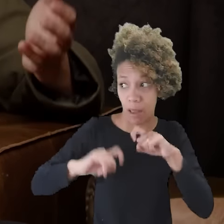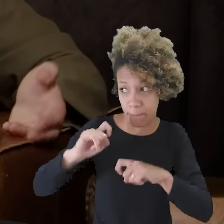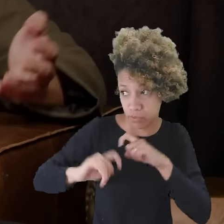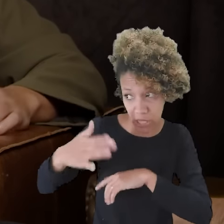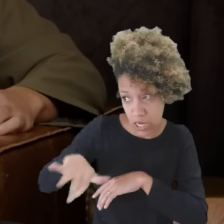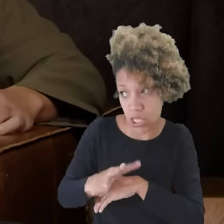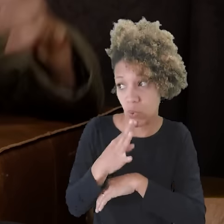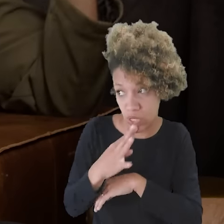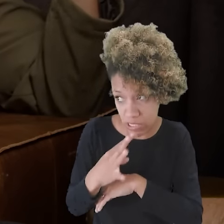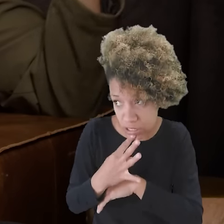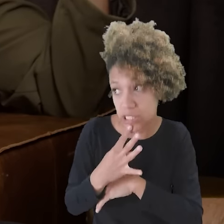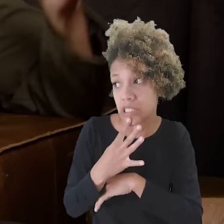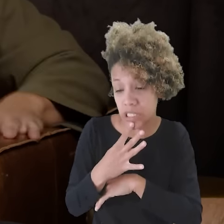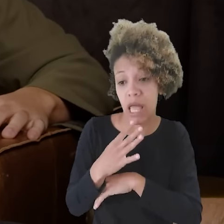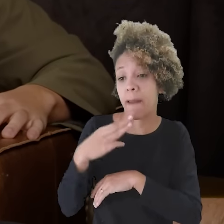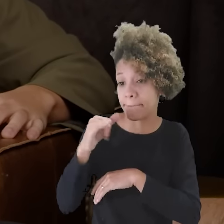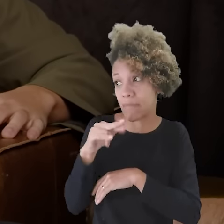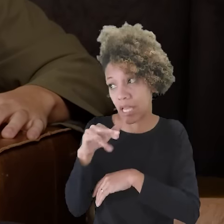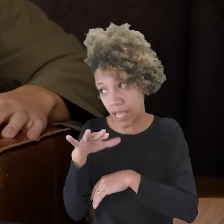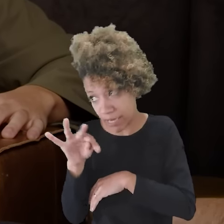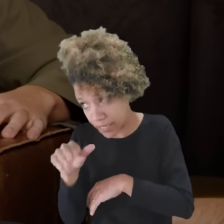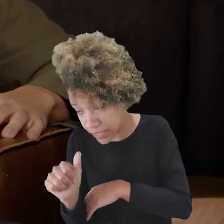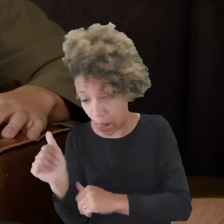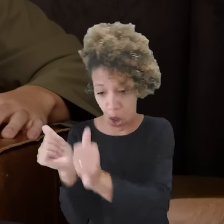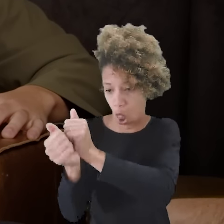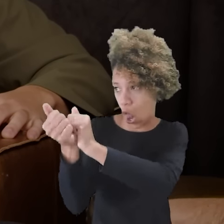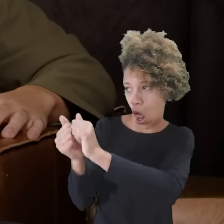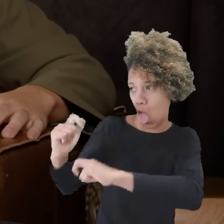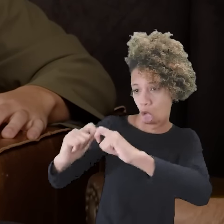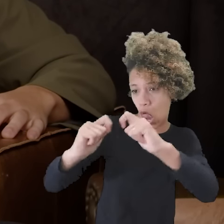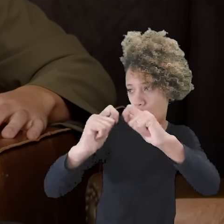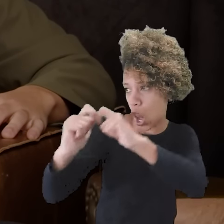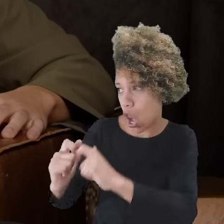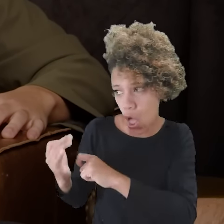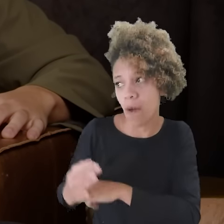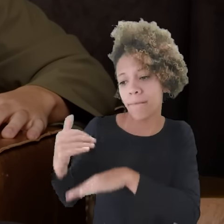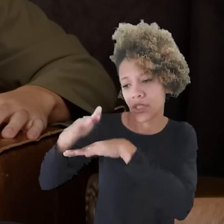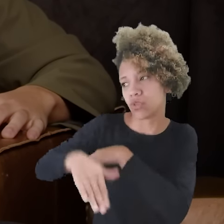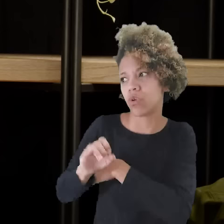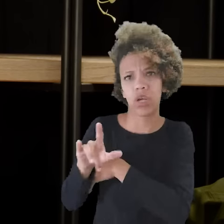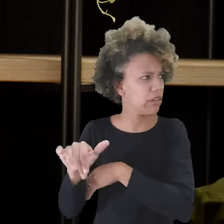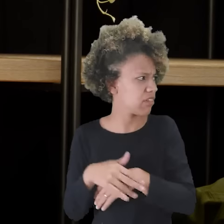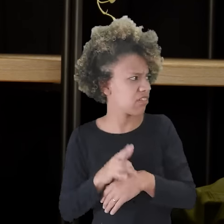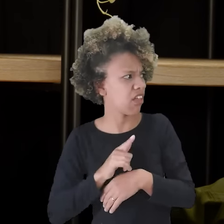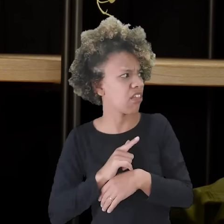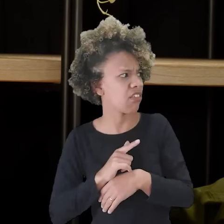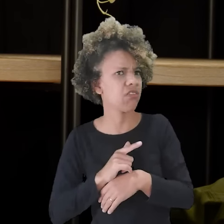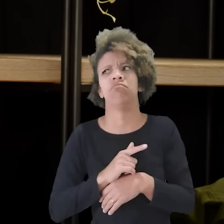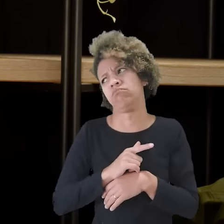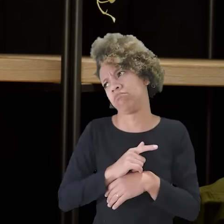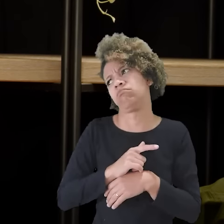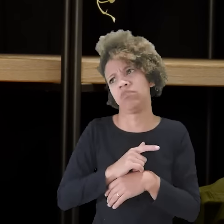grande que é conhecida assim tipo ba- micareta de gente meu Deus do céu comendo comendo o cu na ladeiras é Olinda cara